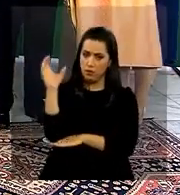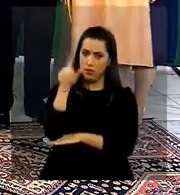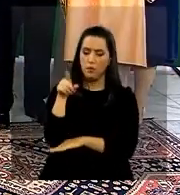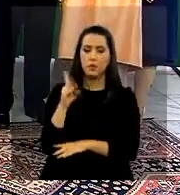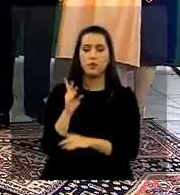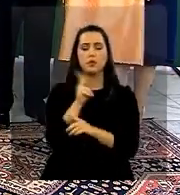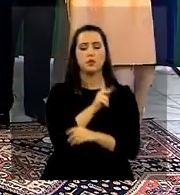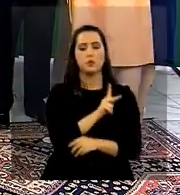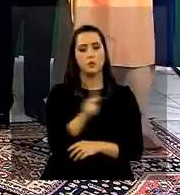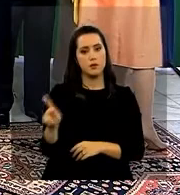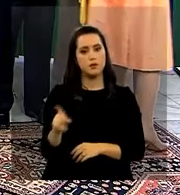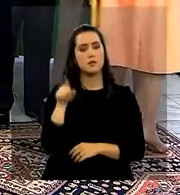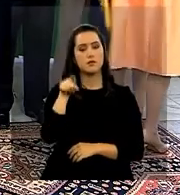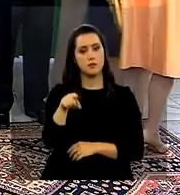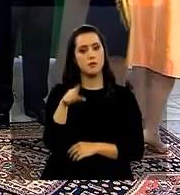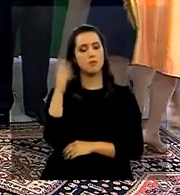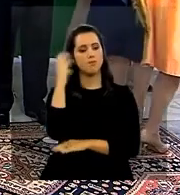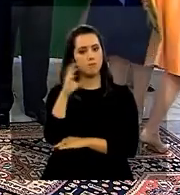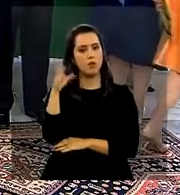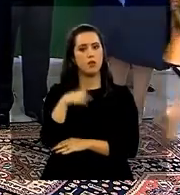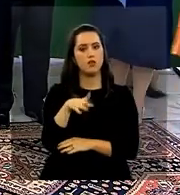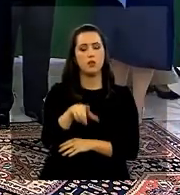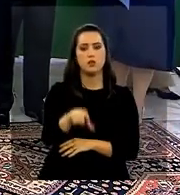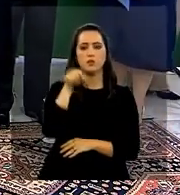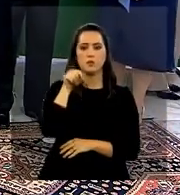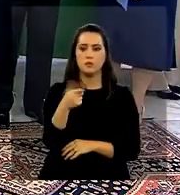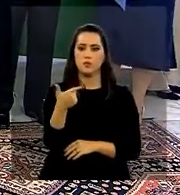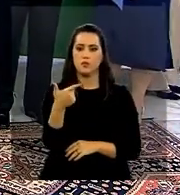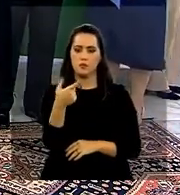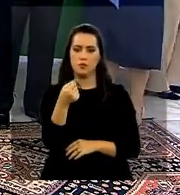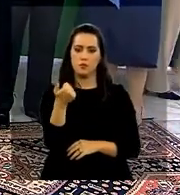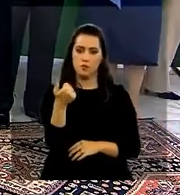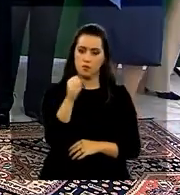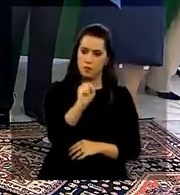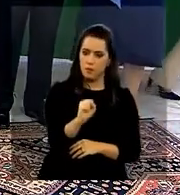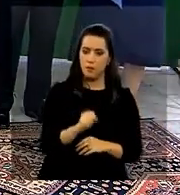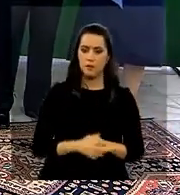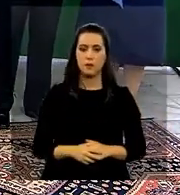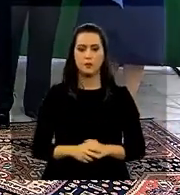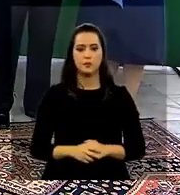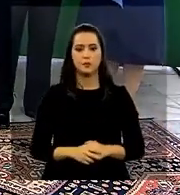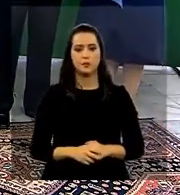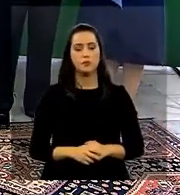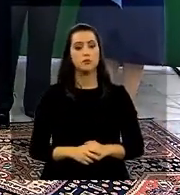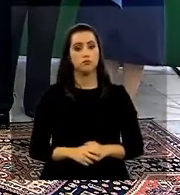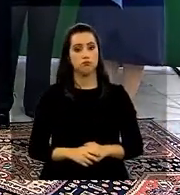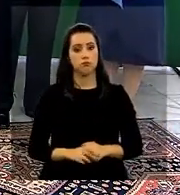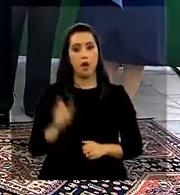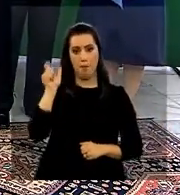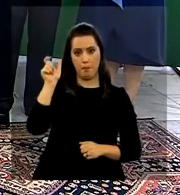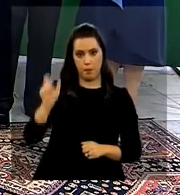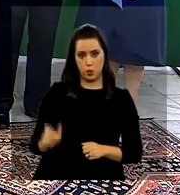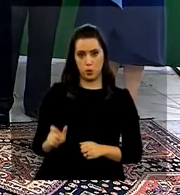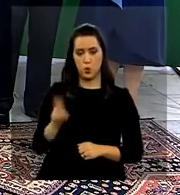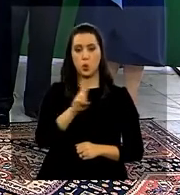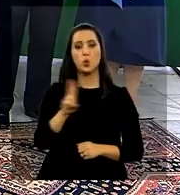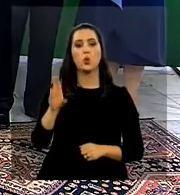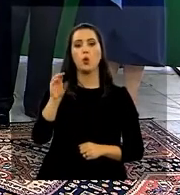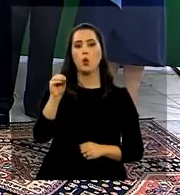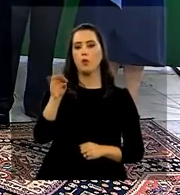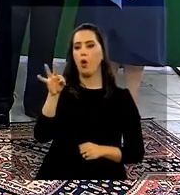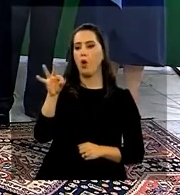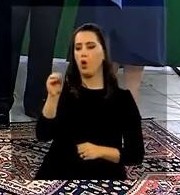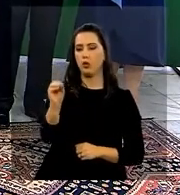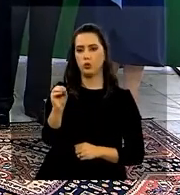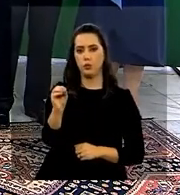Duque, que foi eleito em 2018. Senhor Otto Solner Rosner, vice-presidente